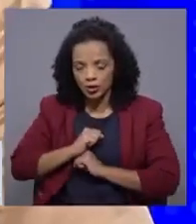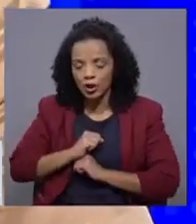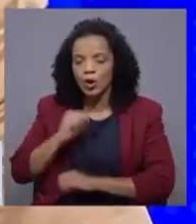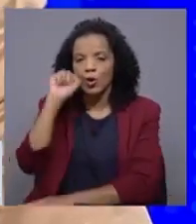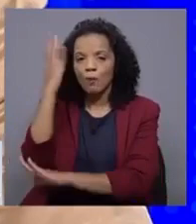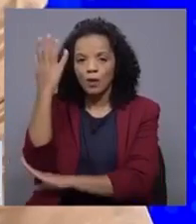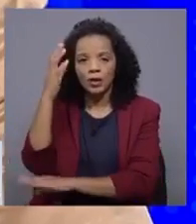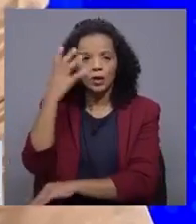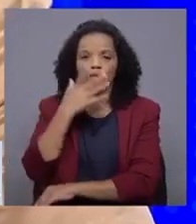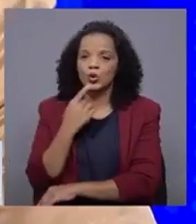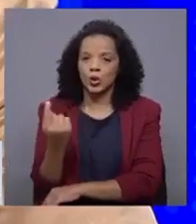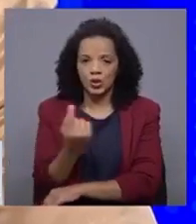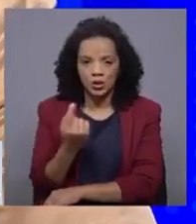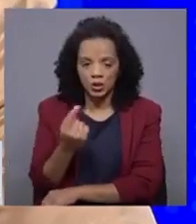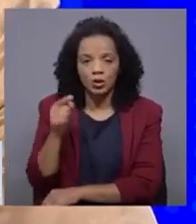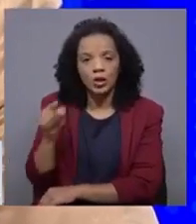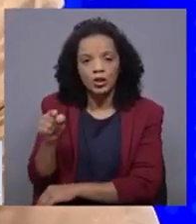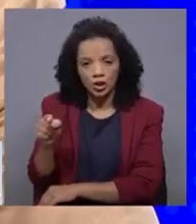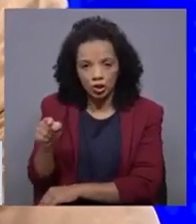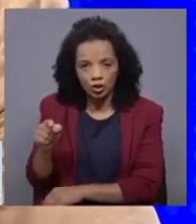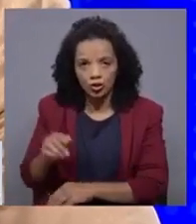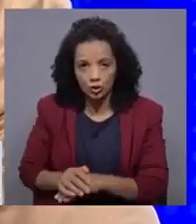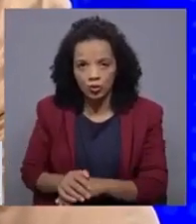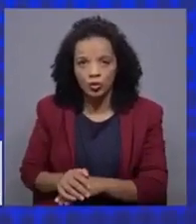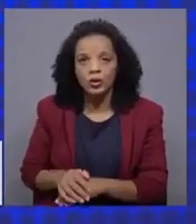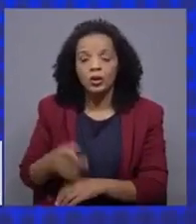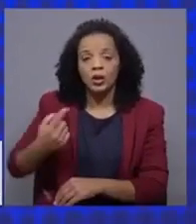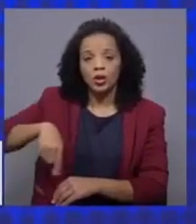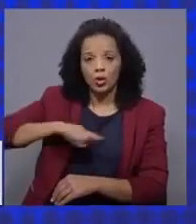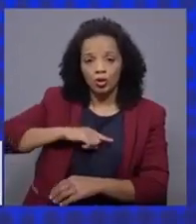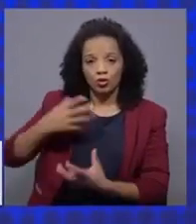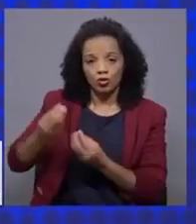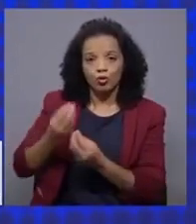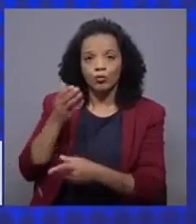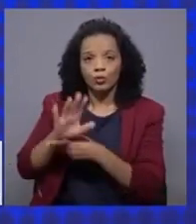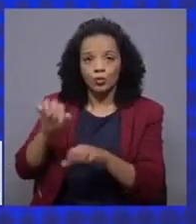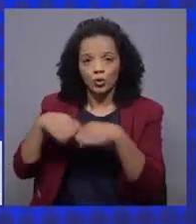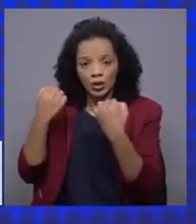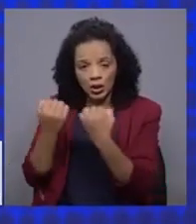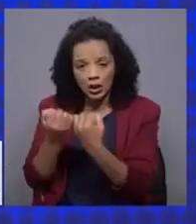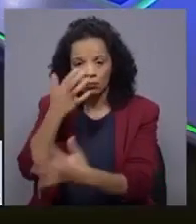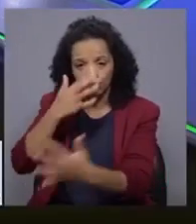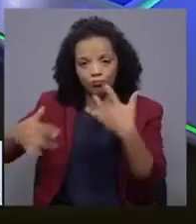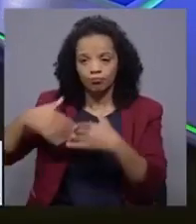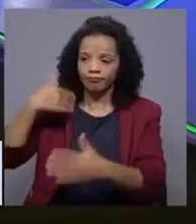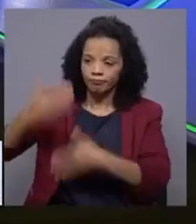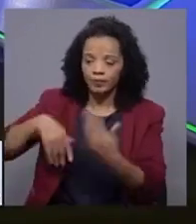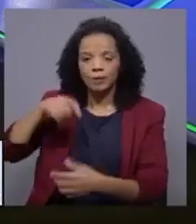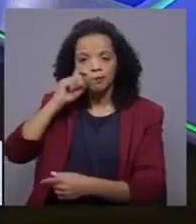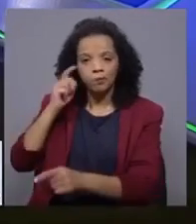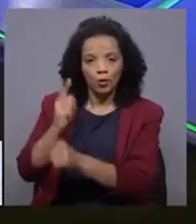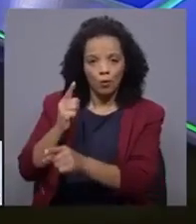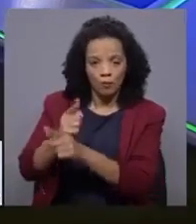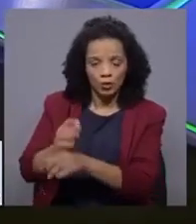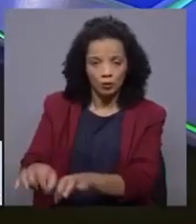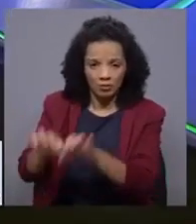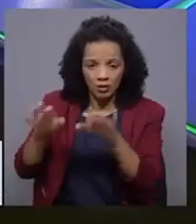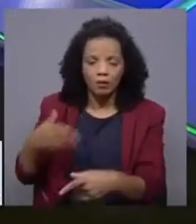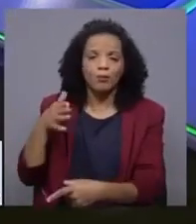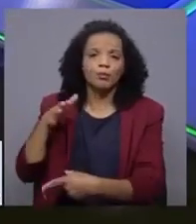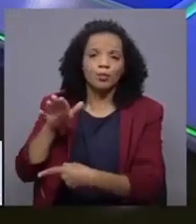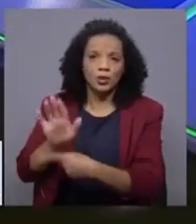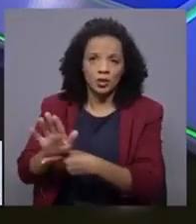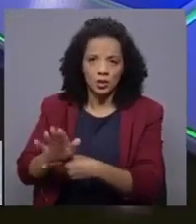sozinho. O PAN não está sozinho nesta demanda. Connosco está, por exemplo, toda uma sociedade civil em movimento que defende a mesma coisa. Basta olharmos